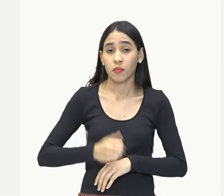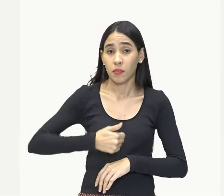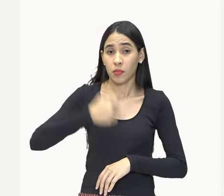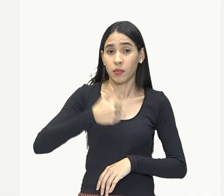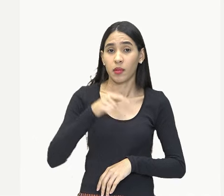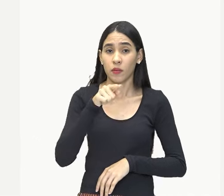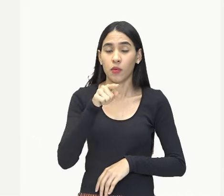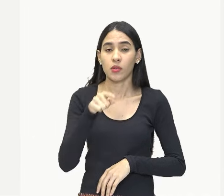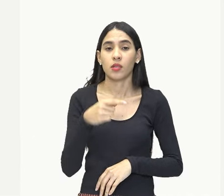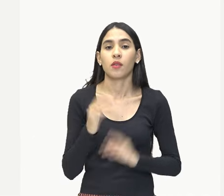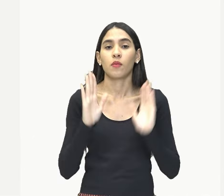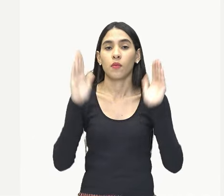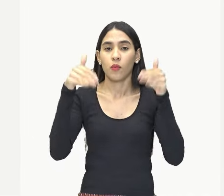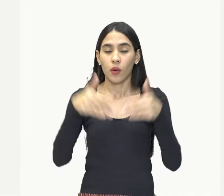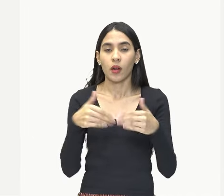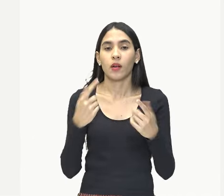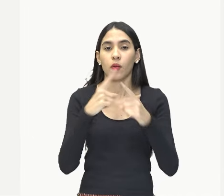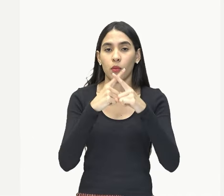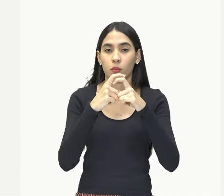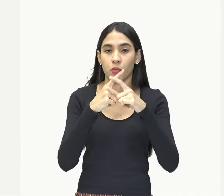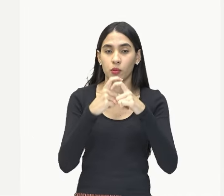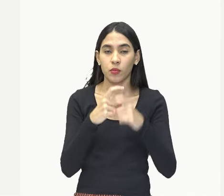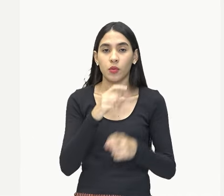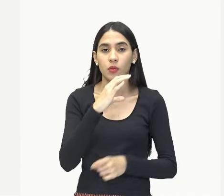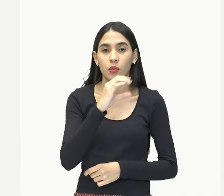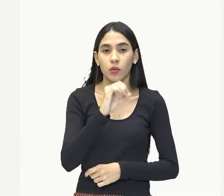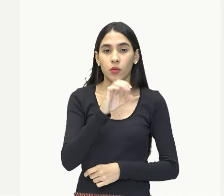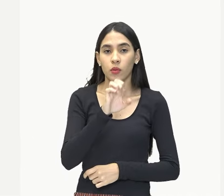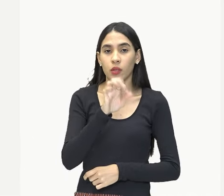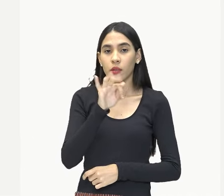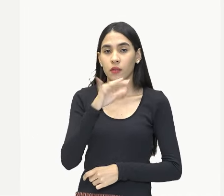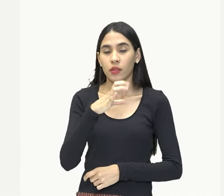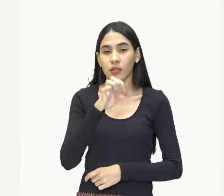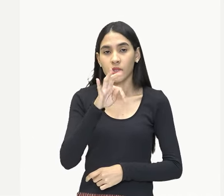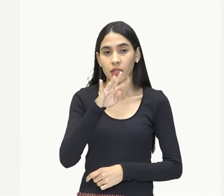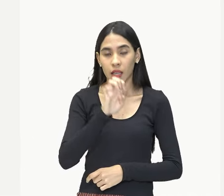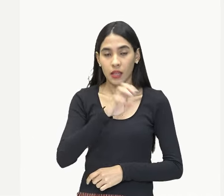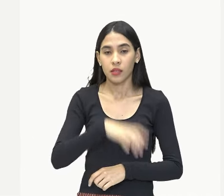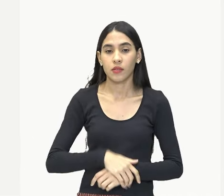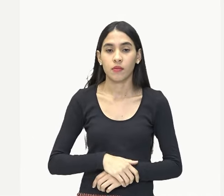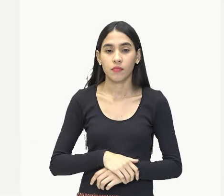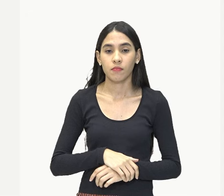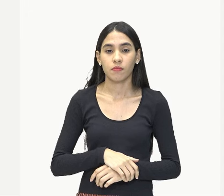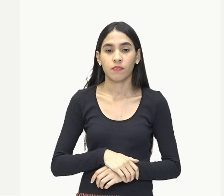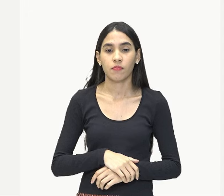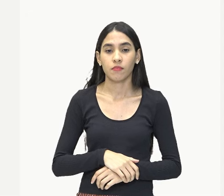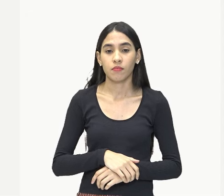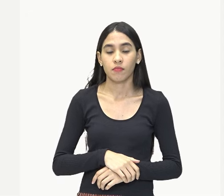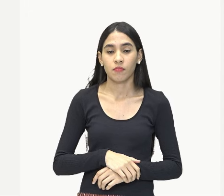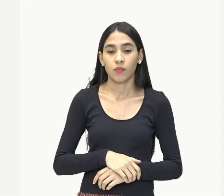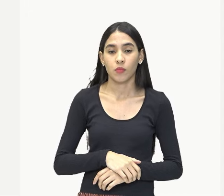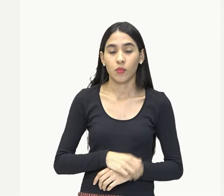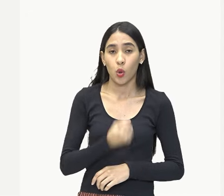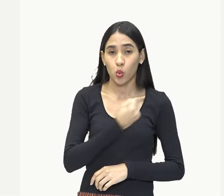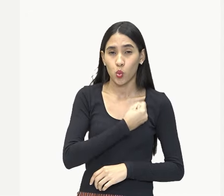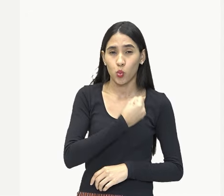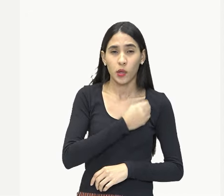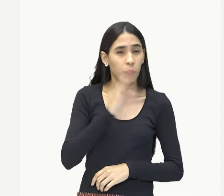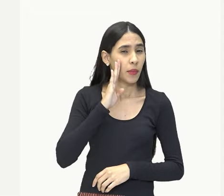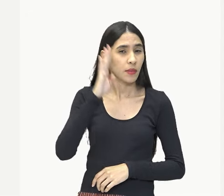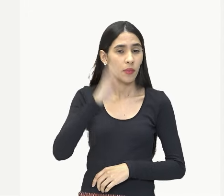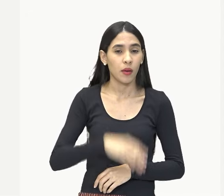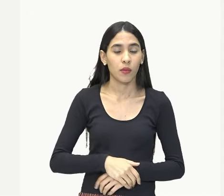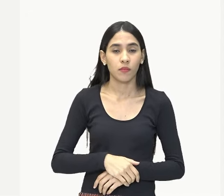vai trabalhar aí com a multiplicação dos coeficientes, que são os números que aparecem aqui à frente da parte